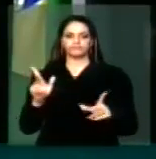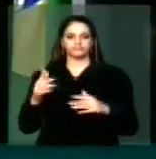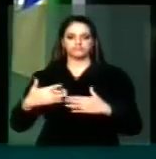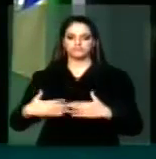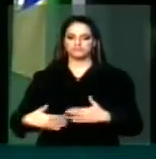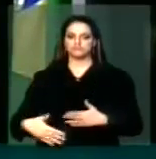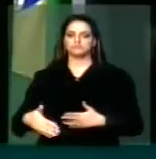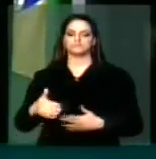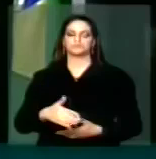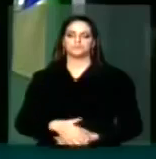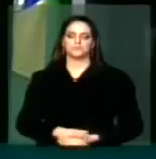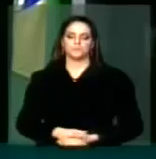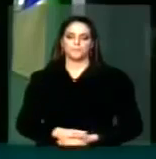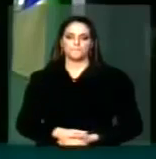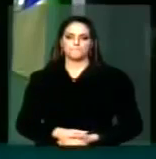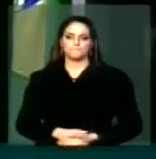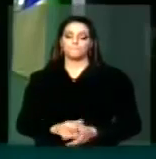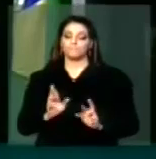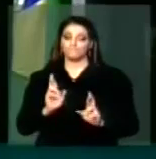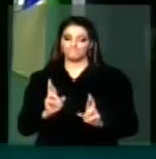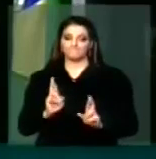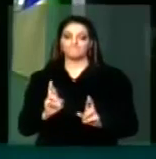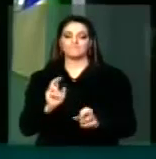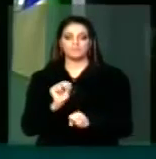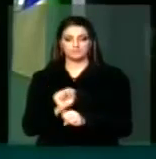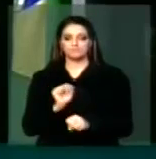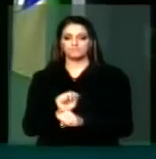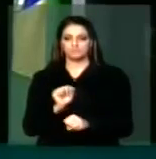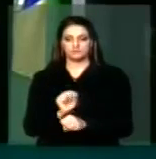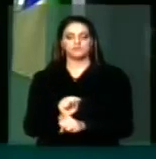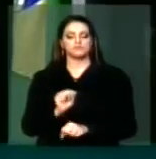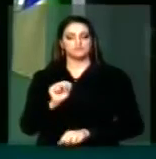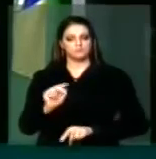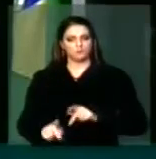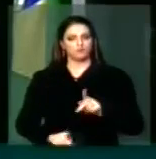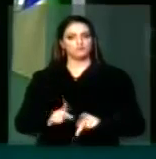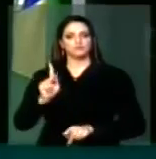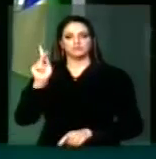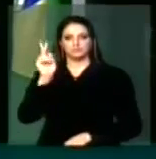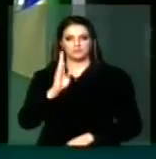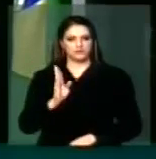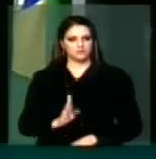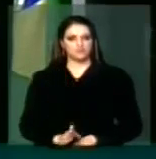agora. O que nós esperamos, porque realmente o povo brasileiro